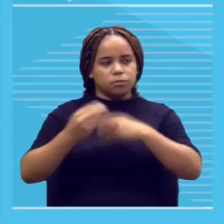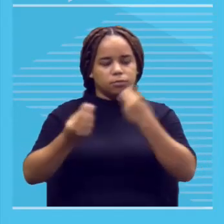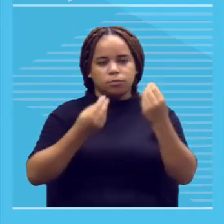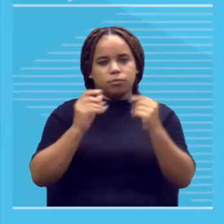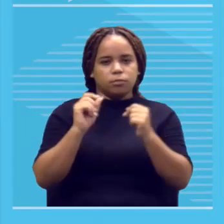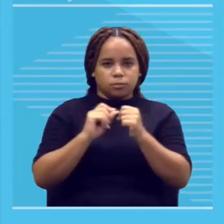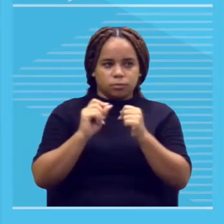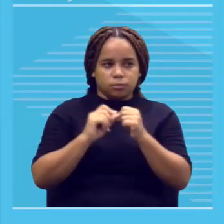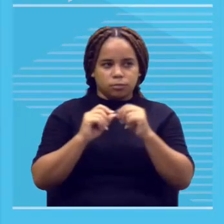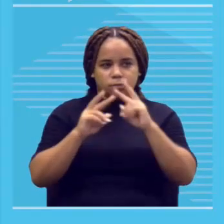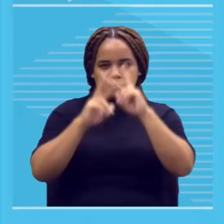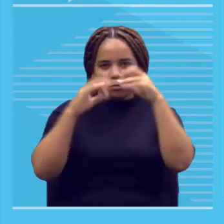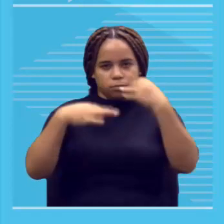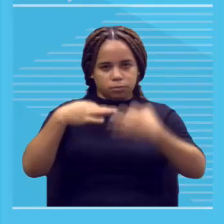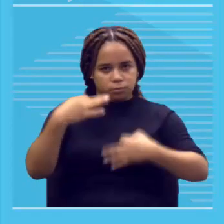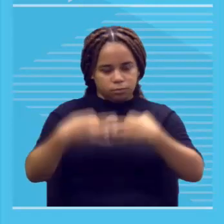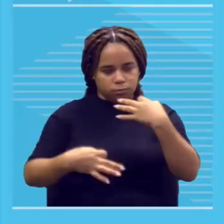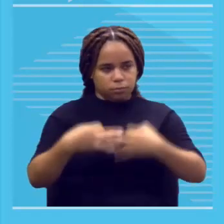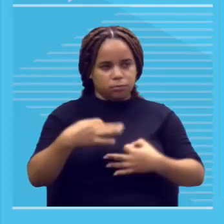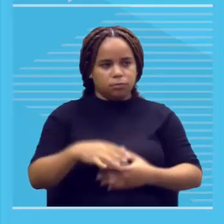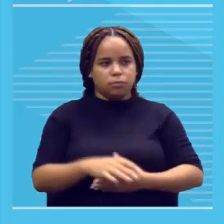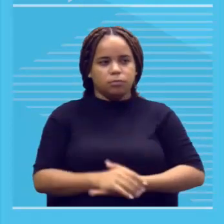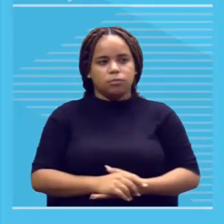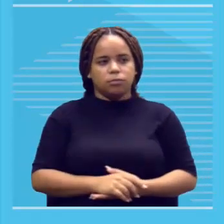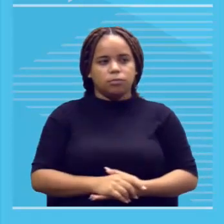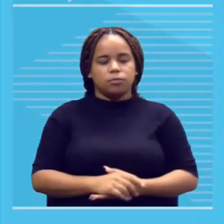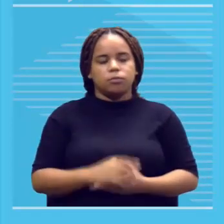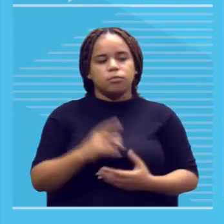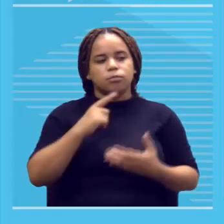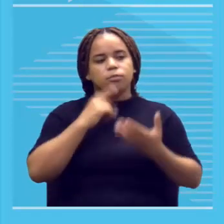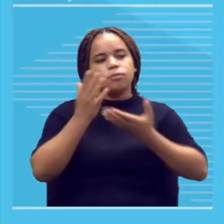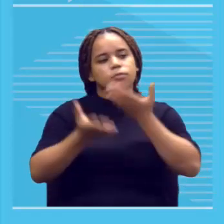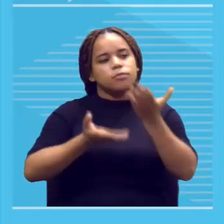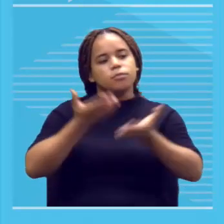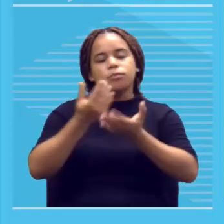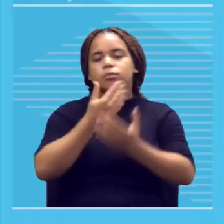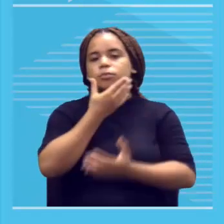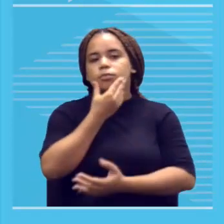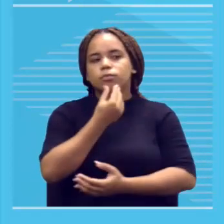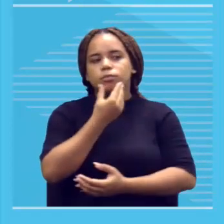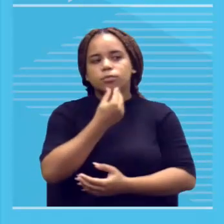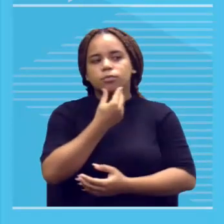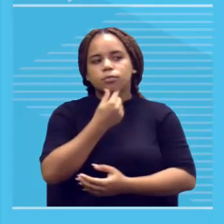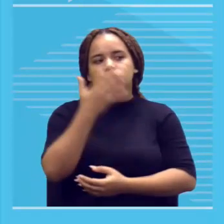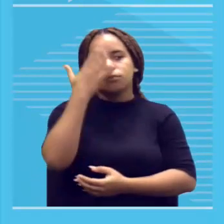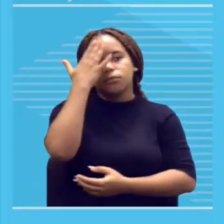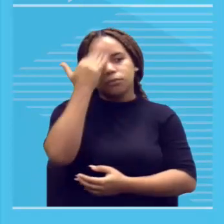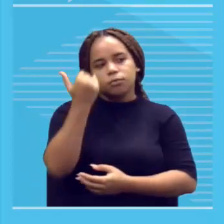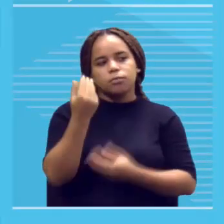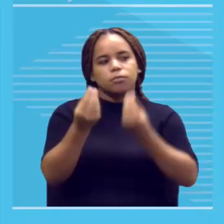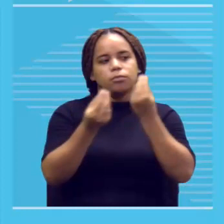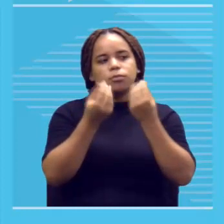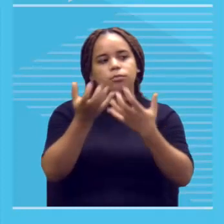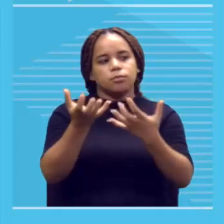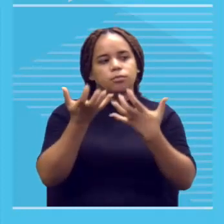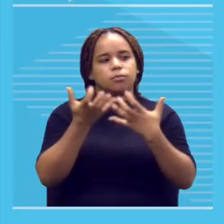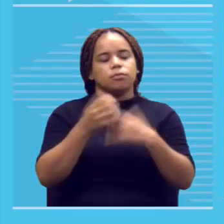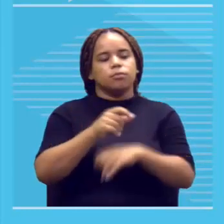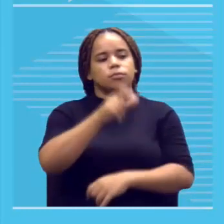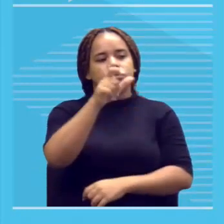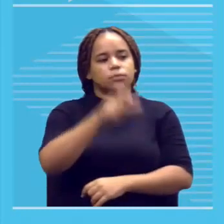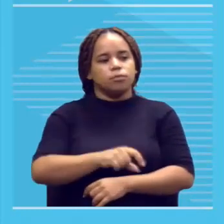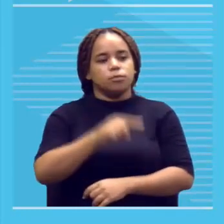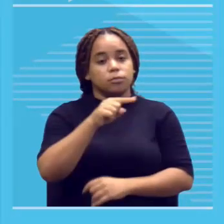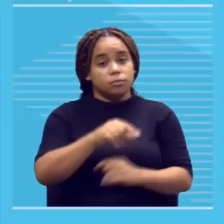devo agir com justiça trate o homem de saber como quereria